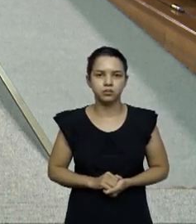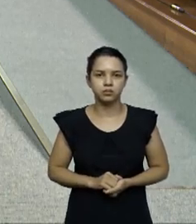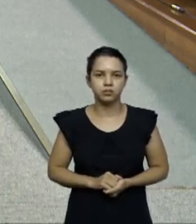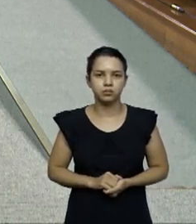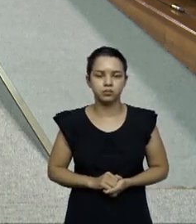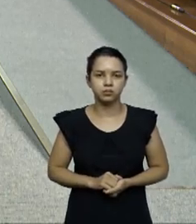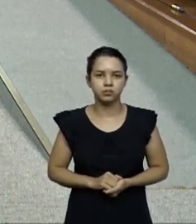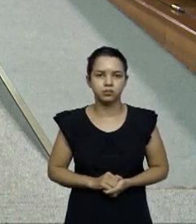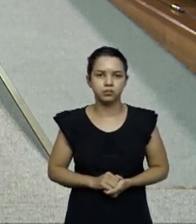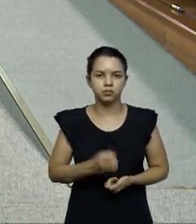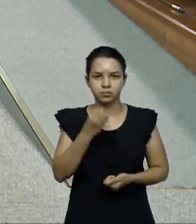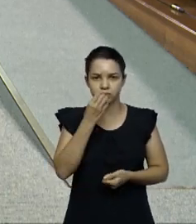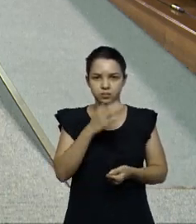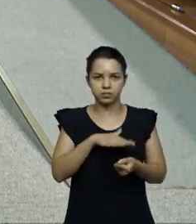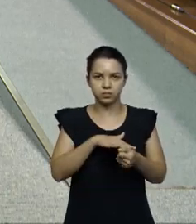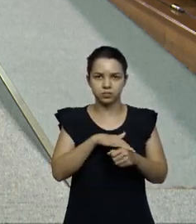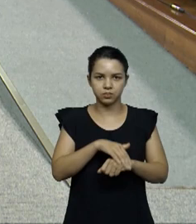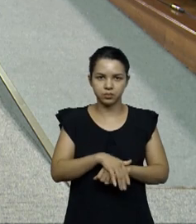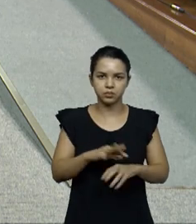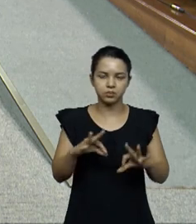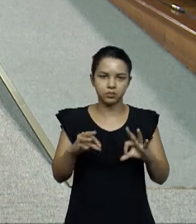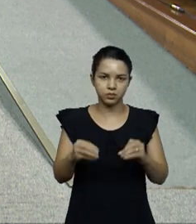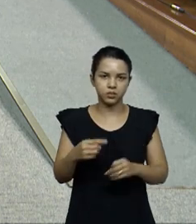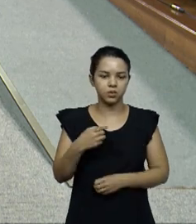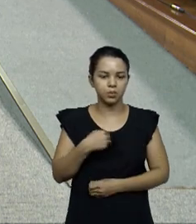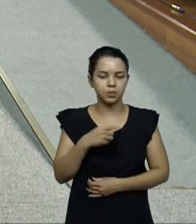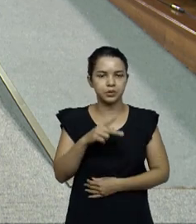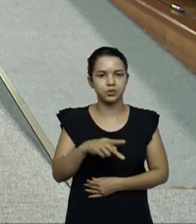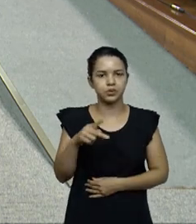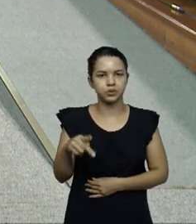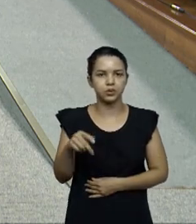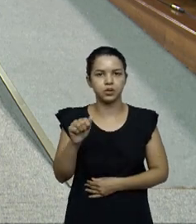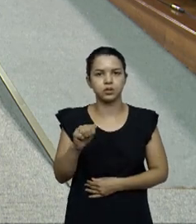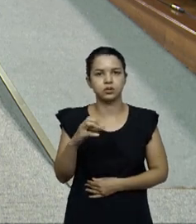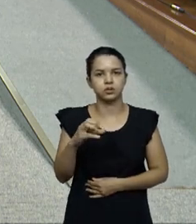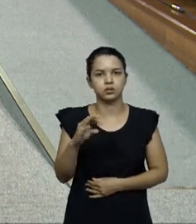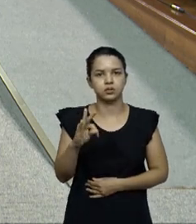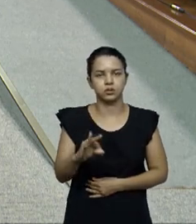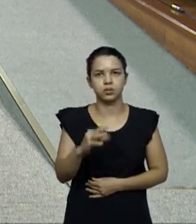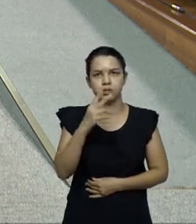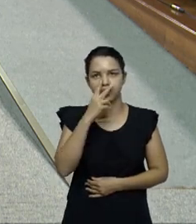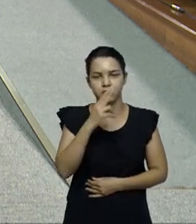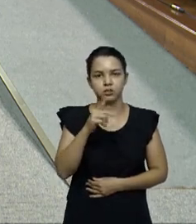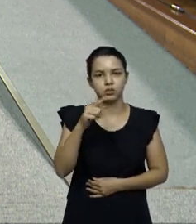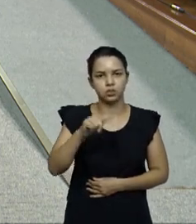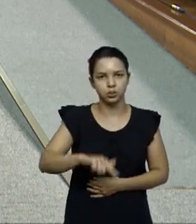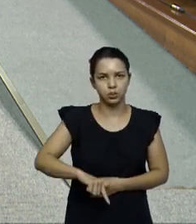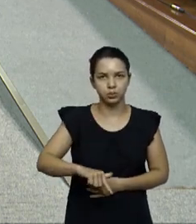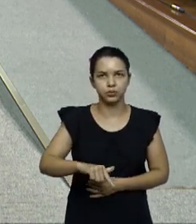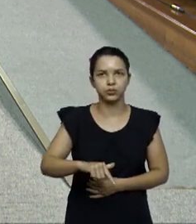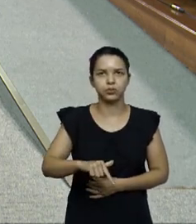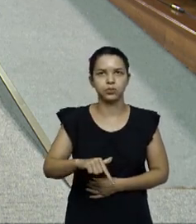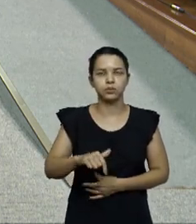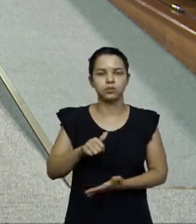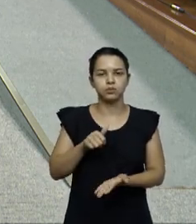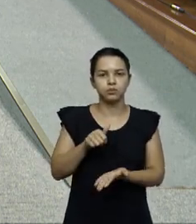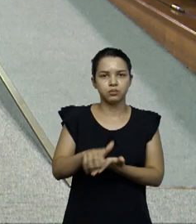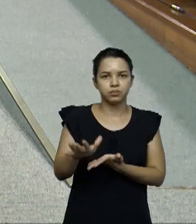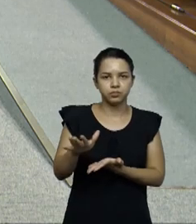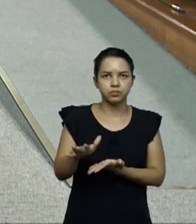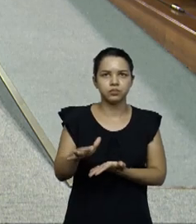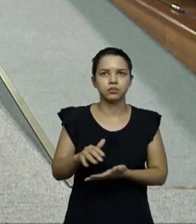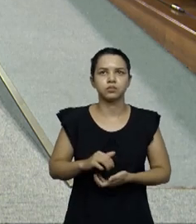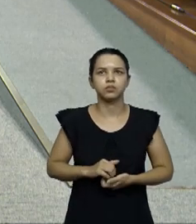Oi boa noite a todos Sou professora act parece que de novo desempregada né É É uma